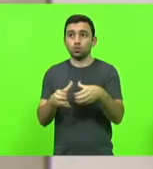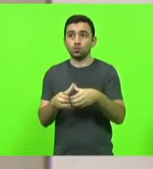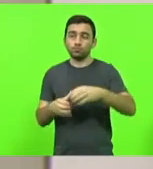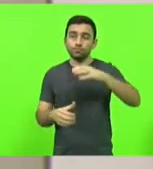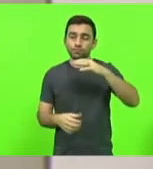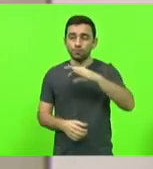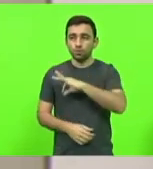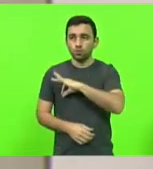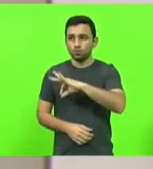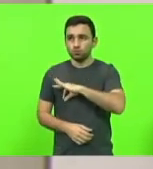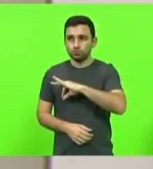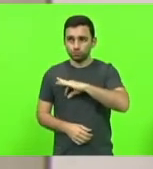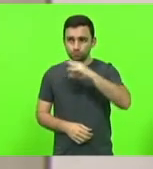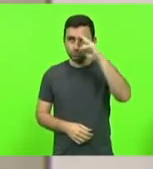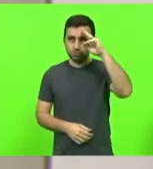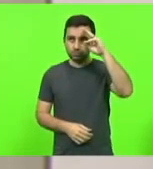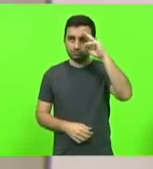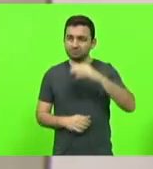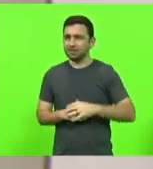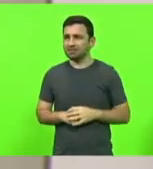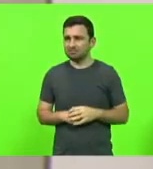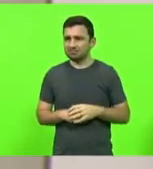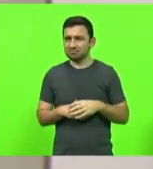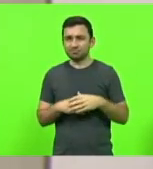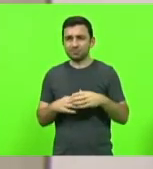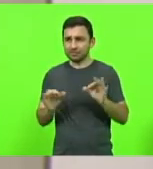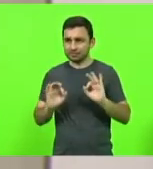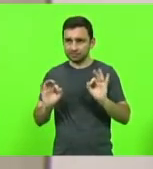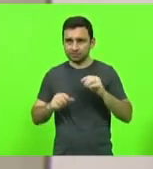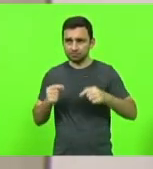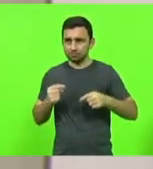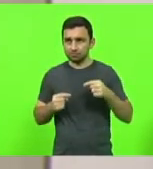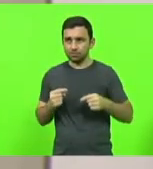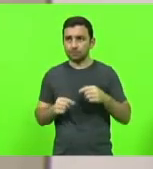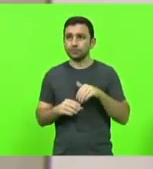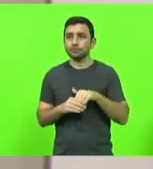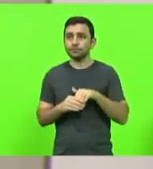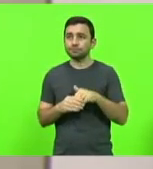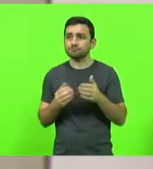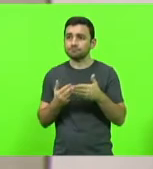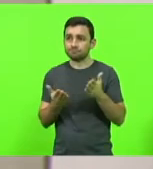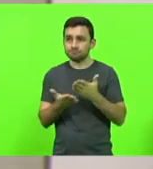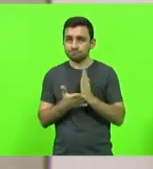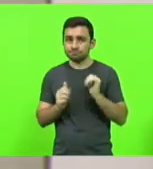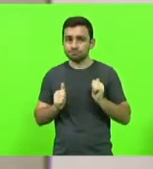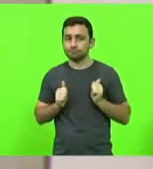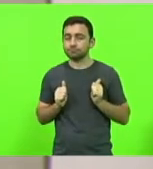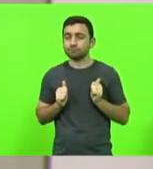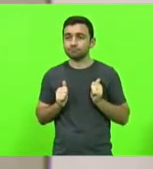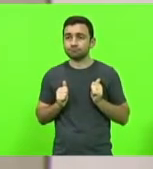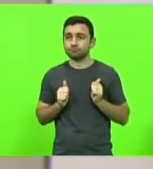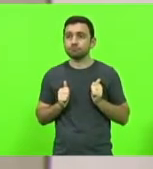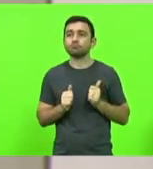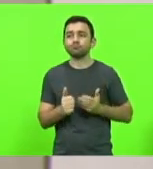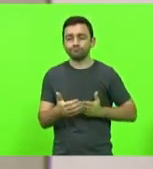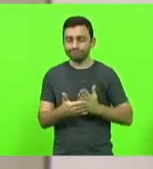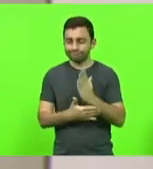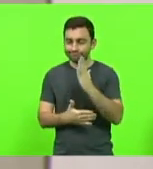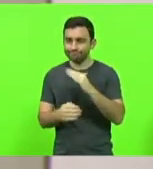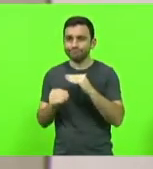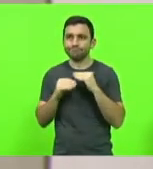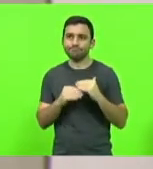Em discussão. Não havendo quem queira discutir, em votação. Deputados que aprovam, permaneçam como se encontram. Aprovado